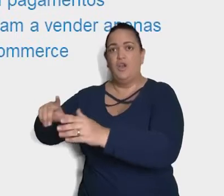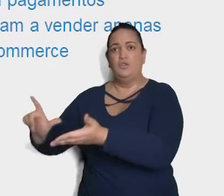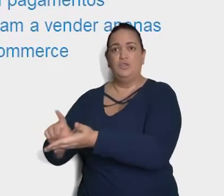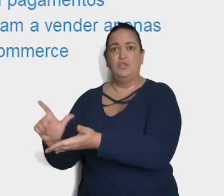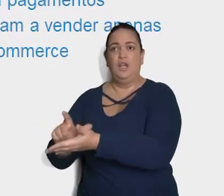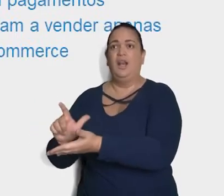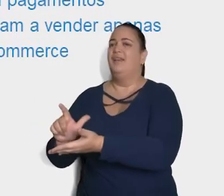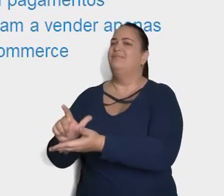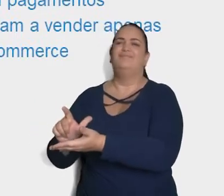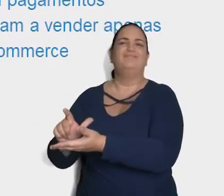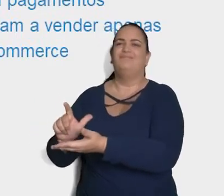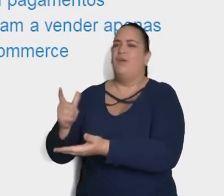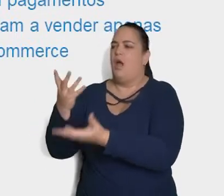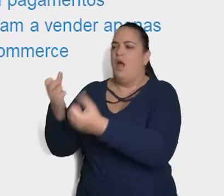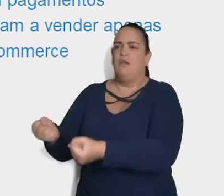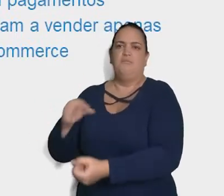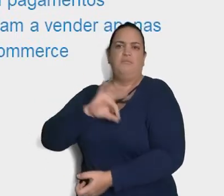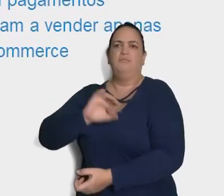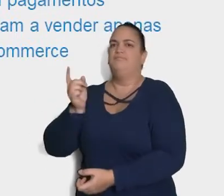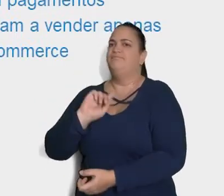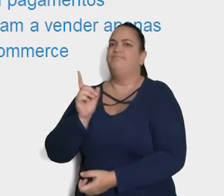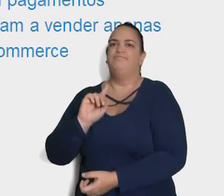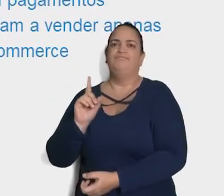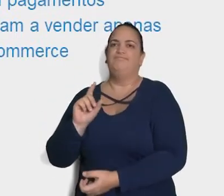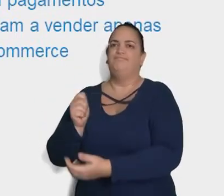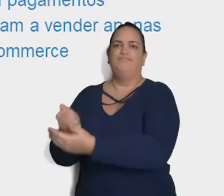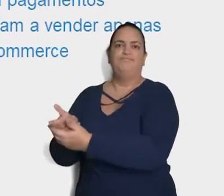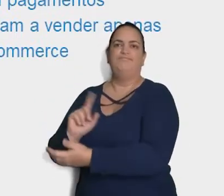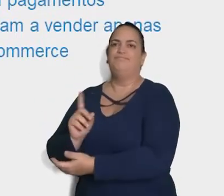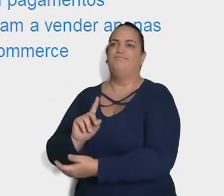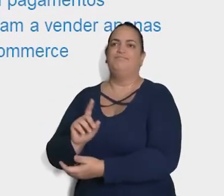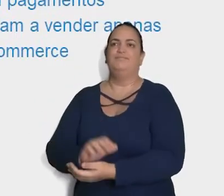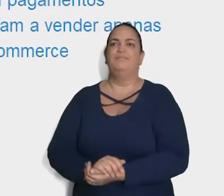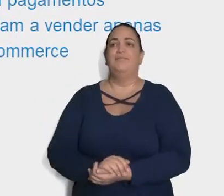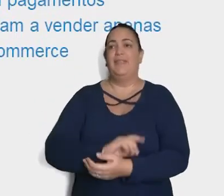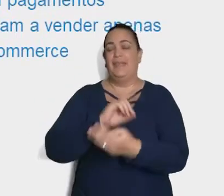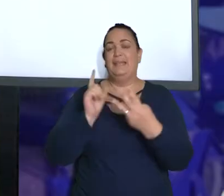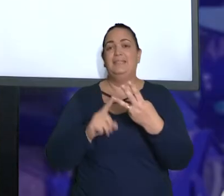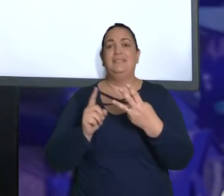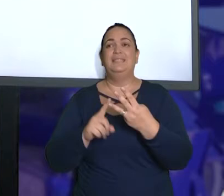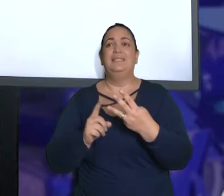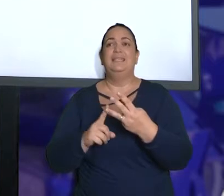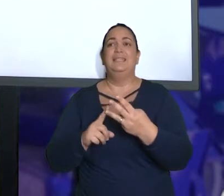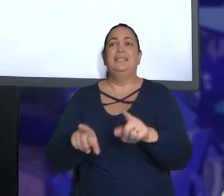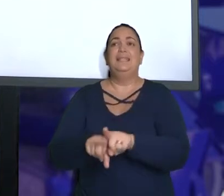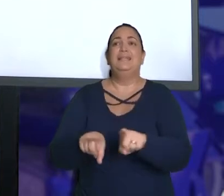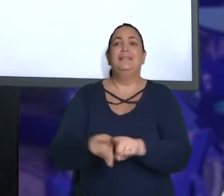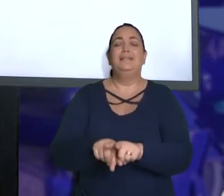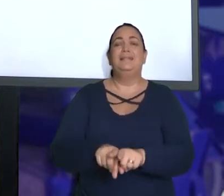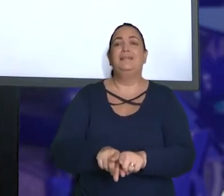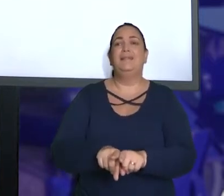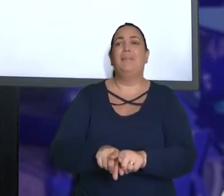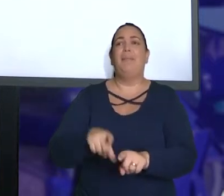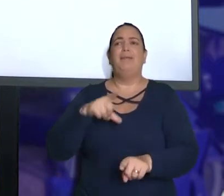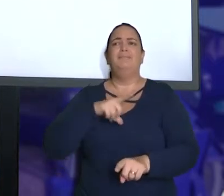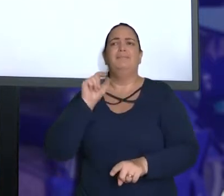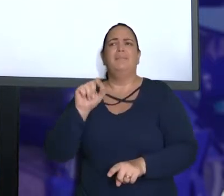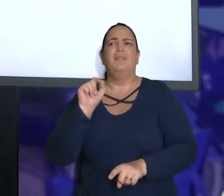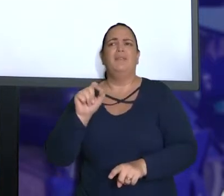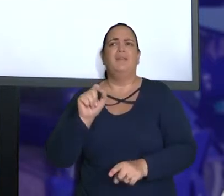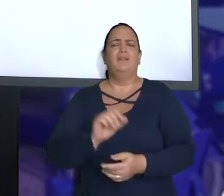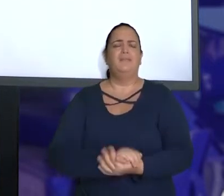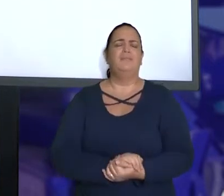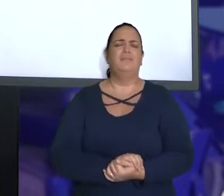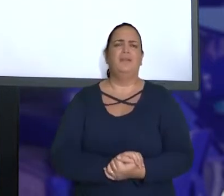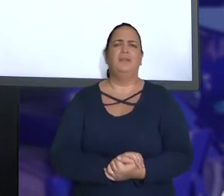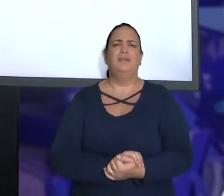livros. E um outro ponto importante é que, no caso, a notícia ela tenta dar um caráter muito positivo, dizendo que, na verdade, a